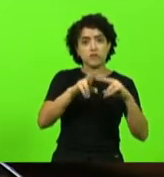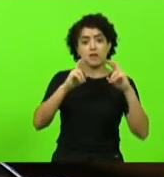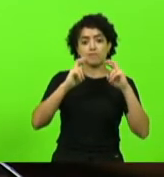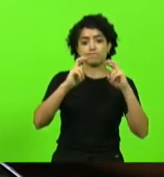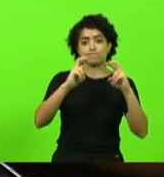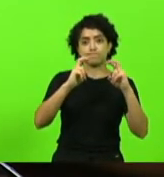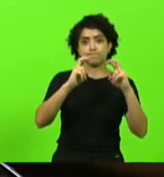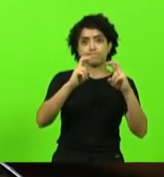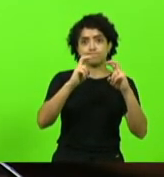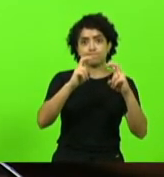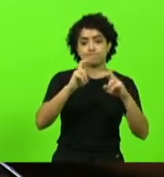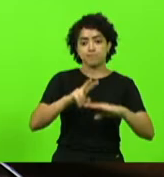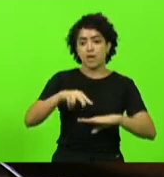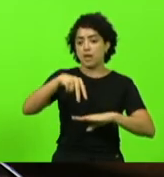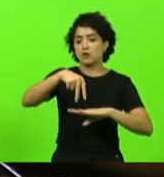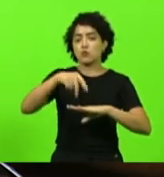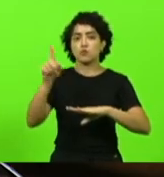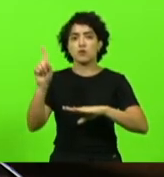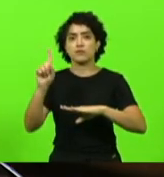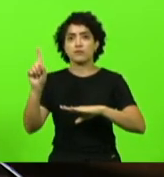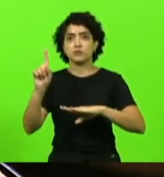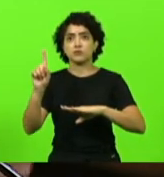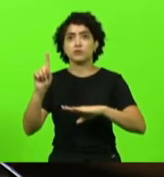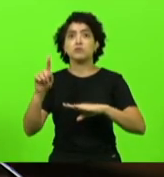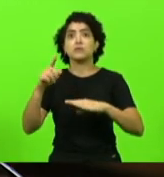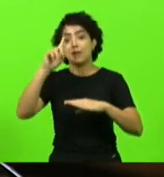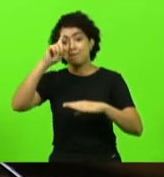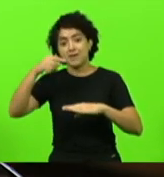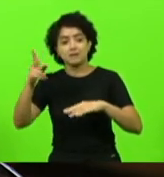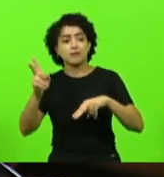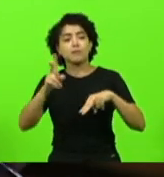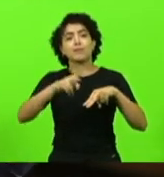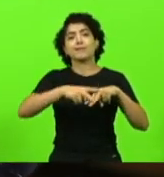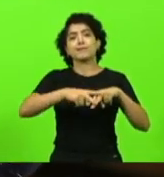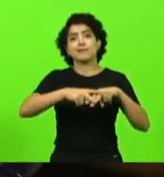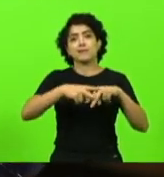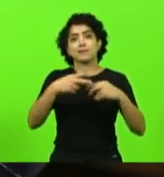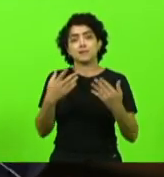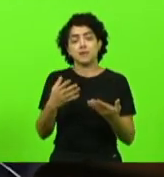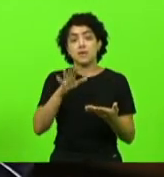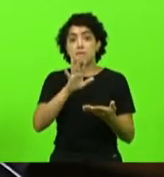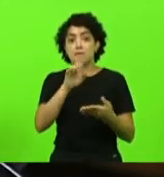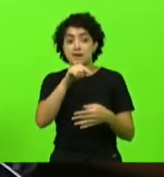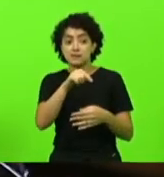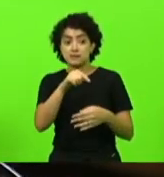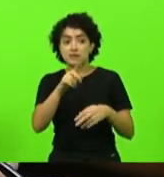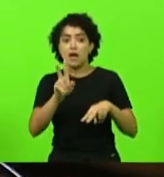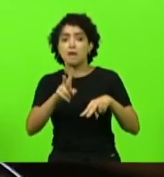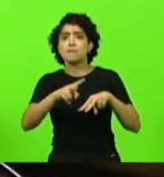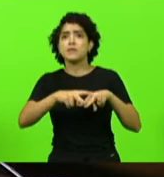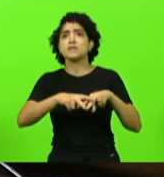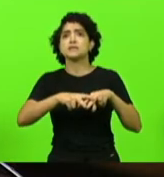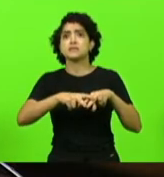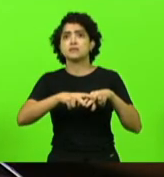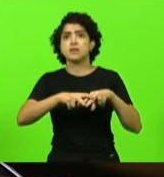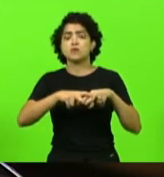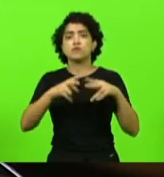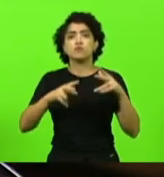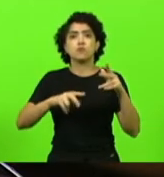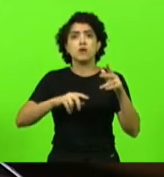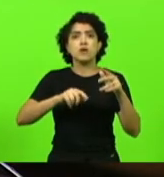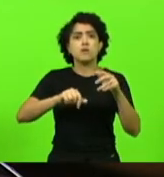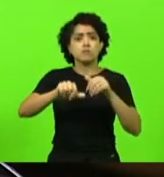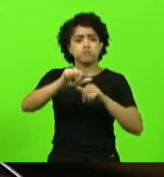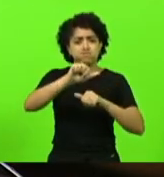então, que a levou a ser presa. Mas a sua prisão despertou uma verdadeira revolução.